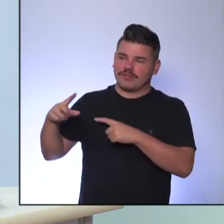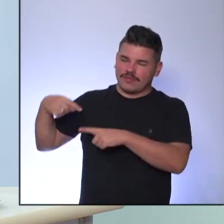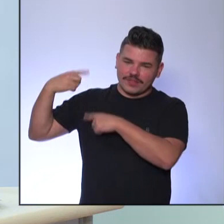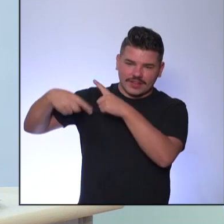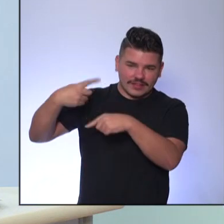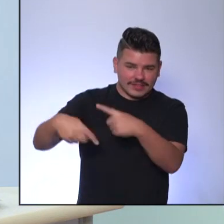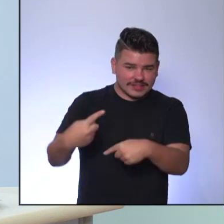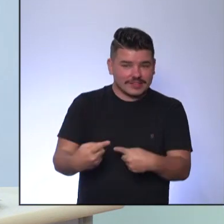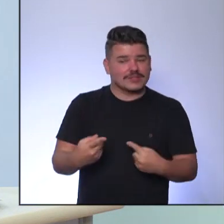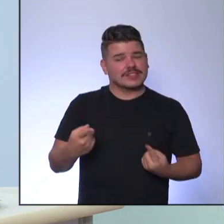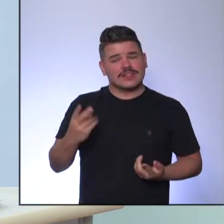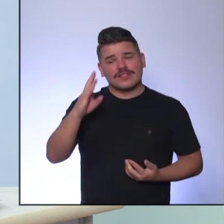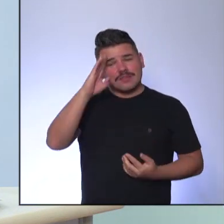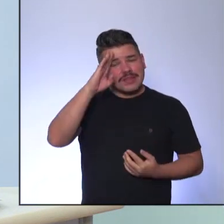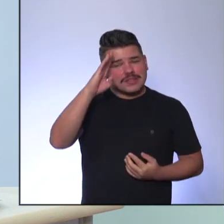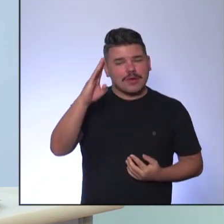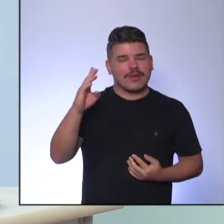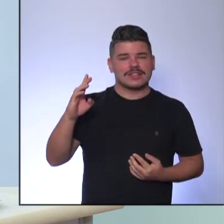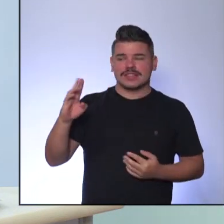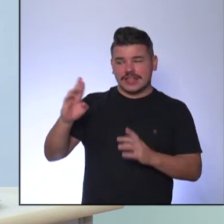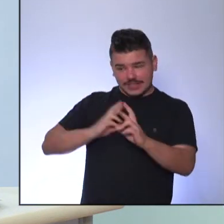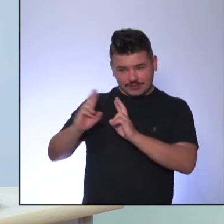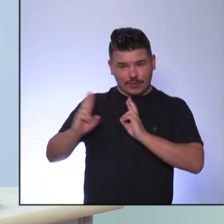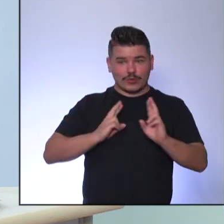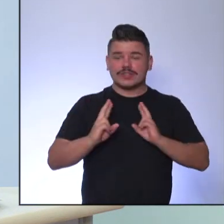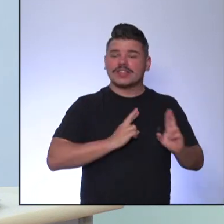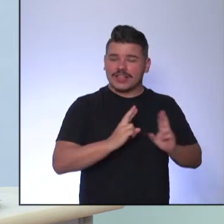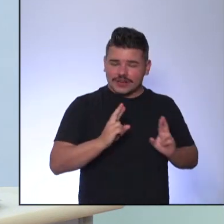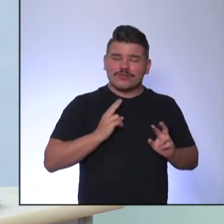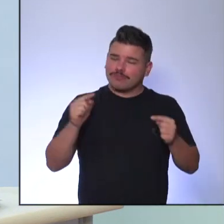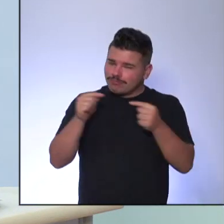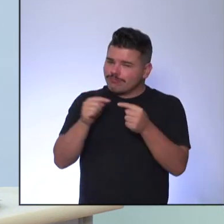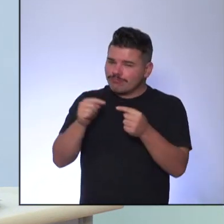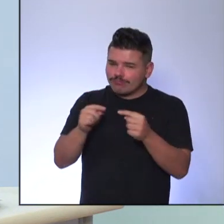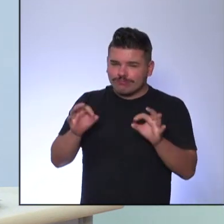as respostas que a gente teve aqui do pessoal, né?